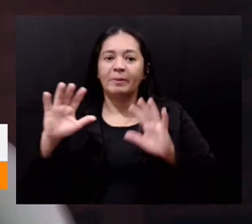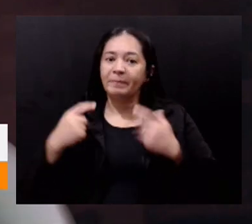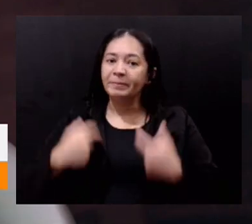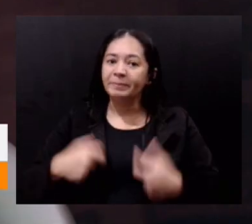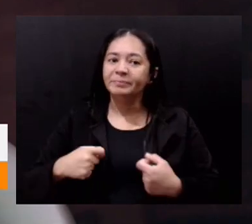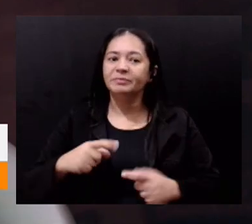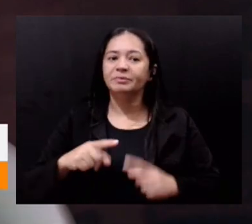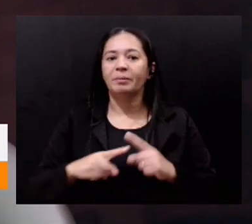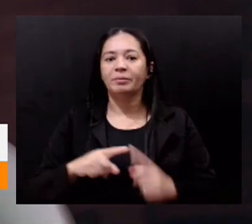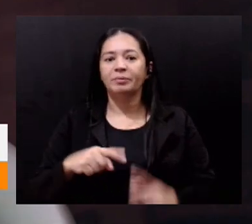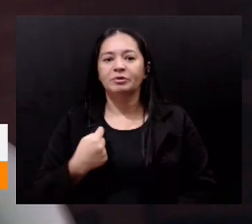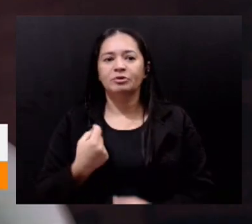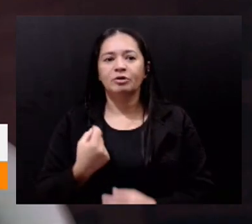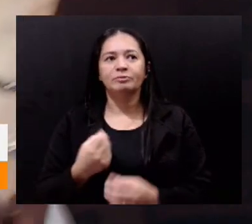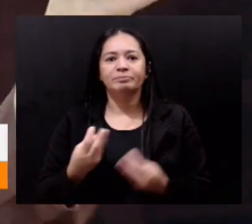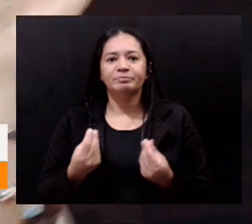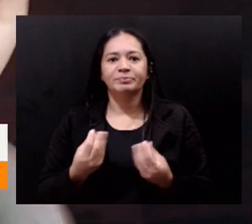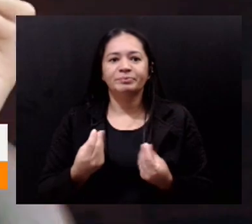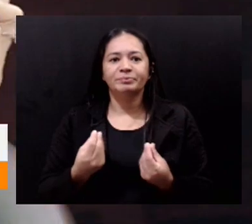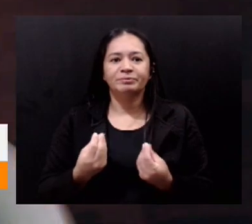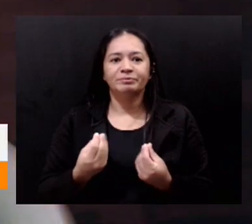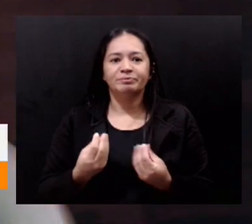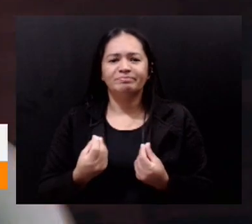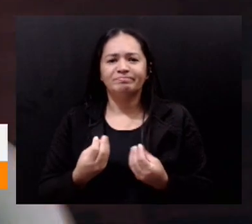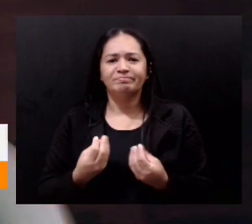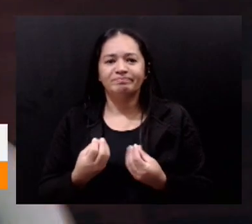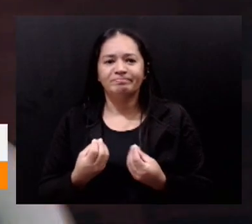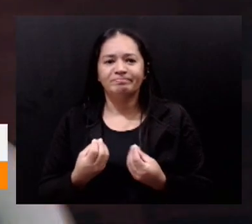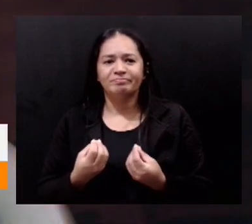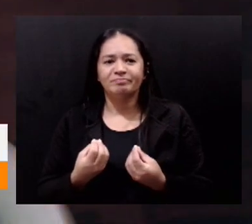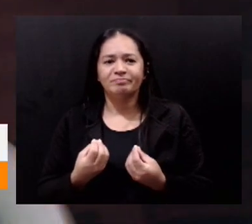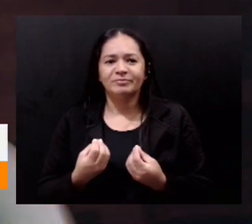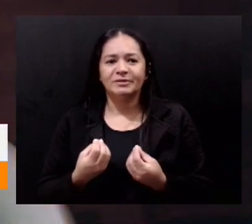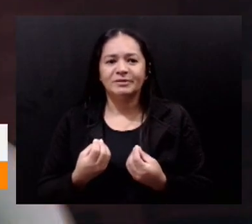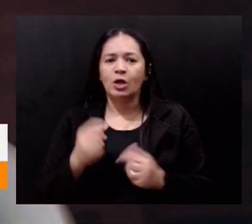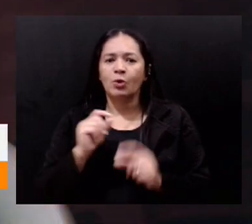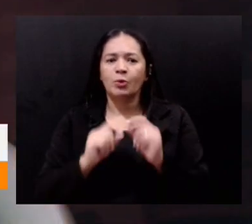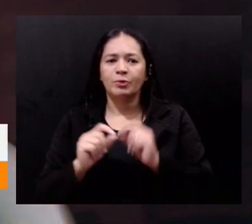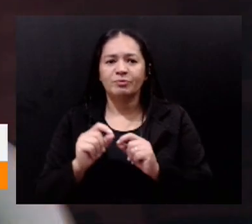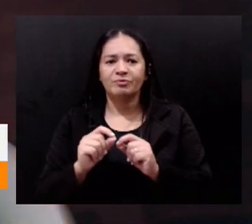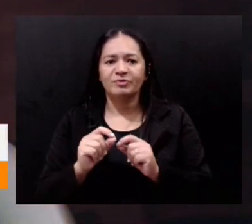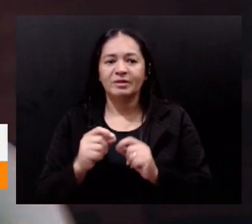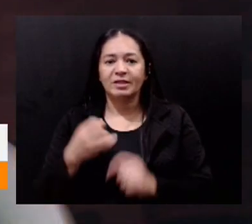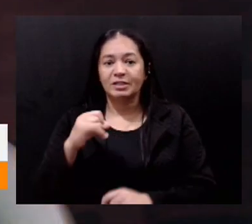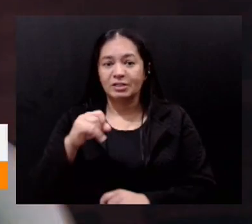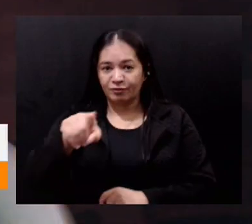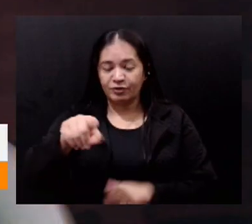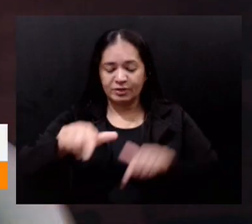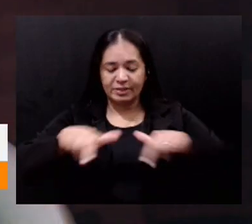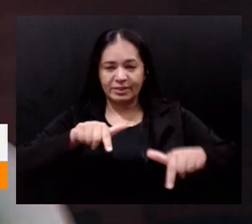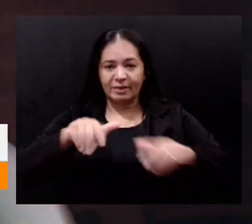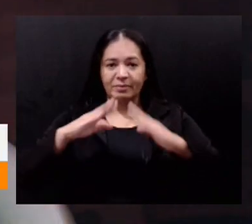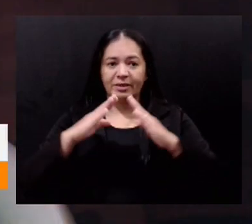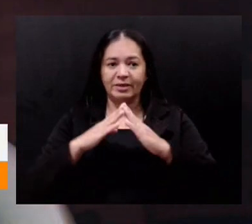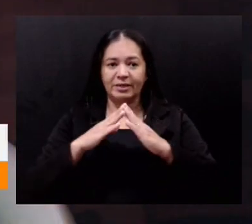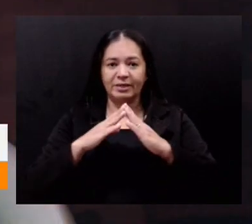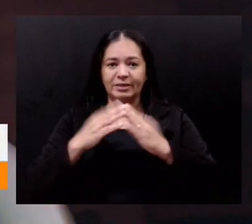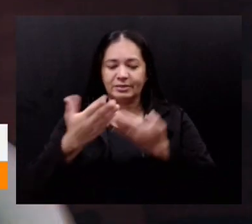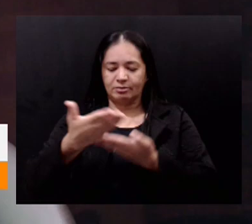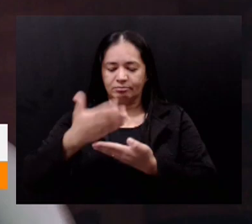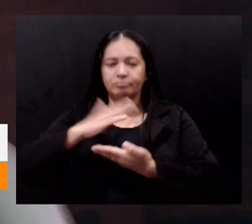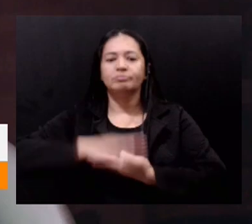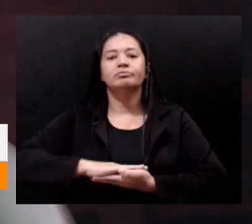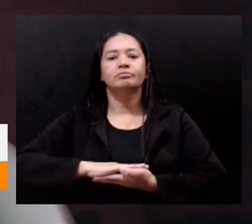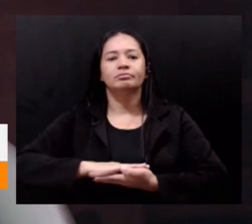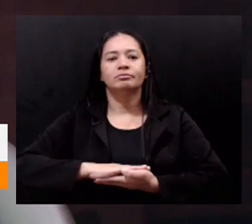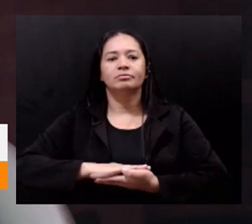ali, é muito ruim Hábito. você tá trabalhando na sua casa, Isso. você fechou seu computador, não dá uma sensação de que você acabou o